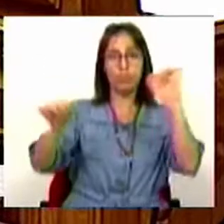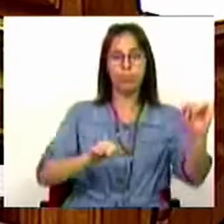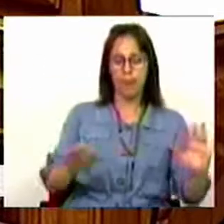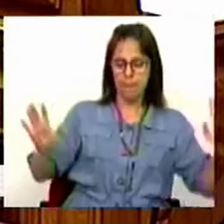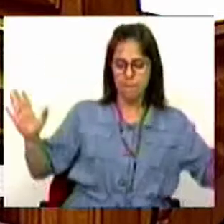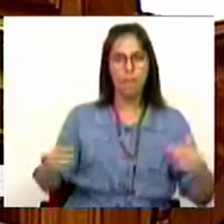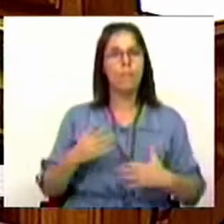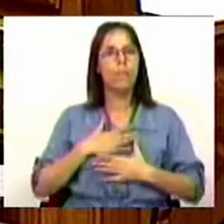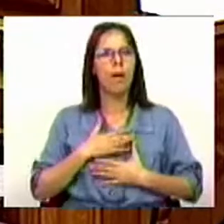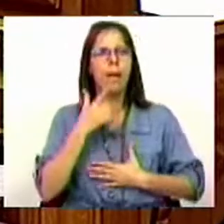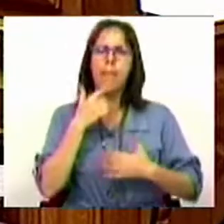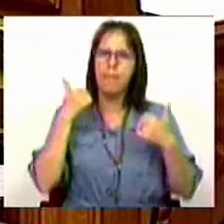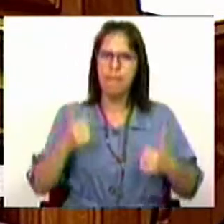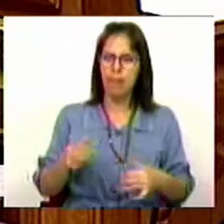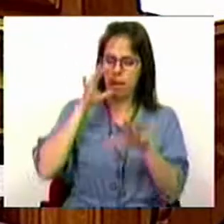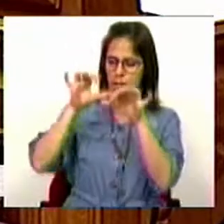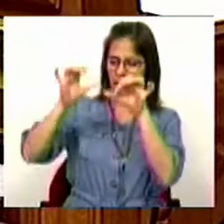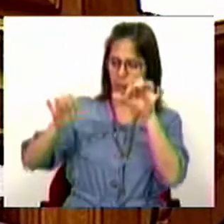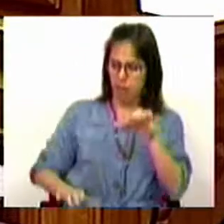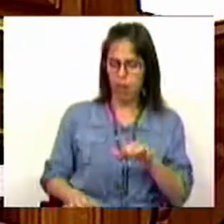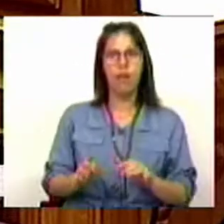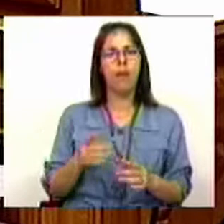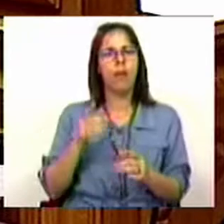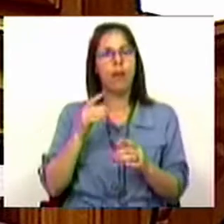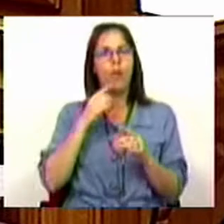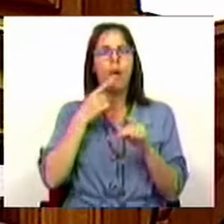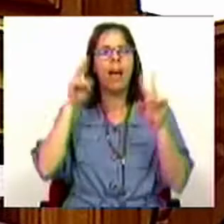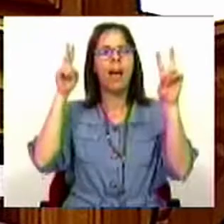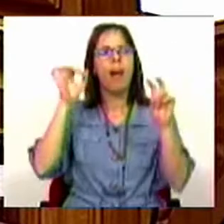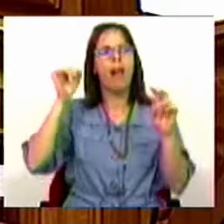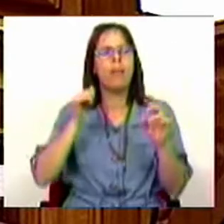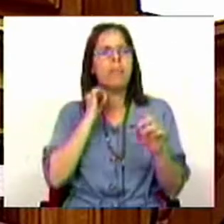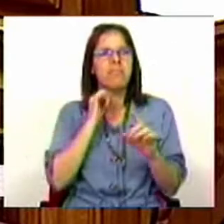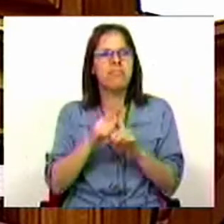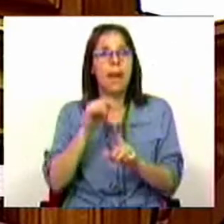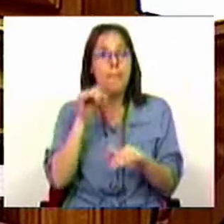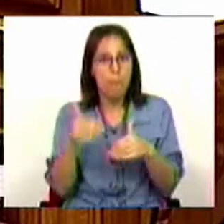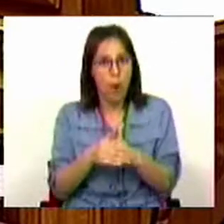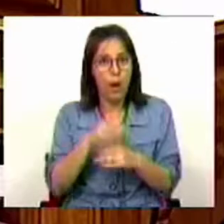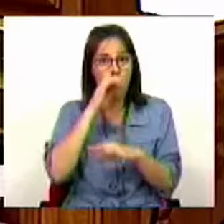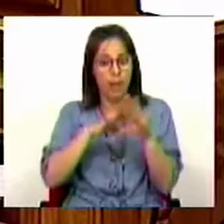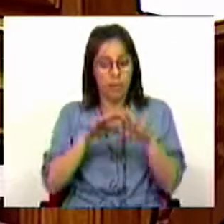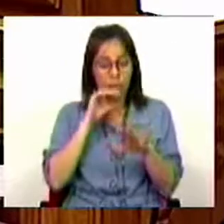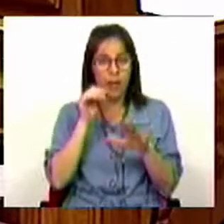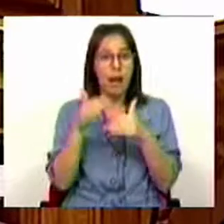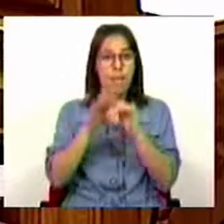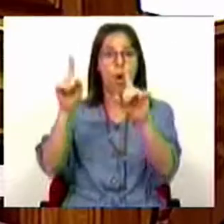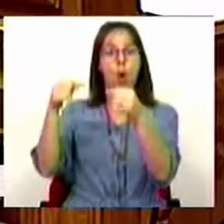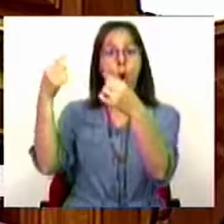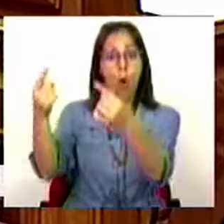Mas nós percebemos bem o argumento da banalização da morte. Por quem utiliza a morte de